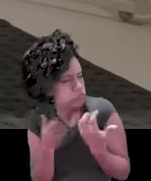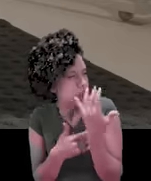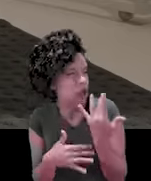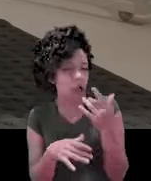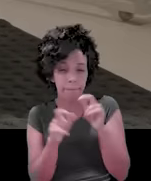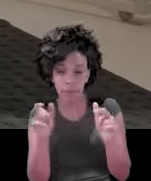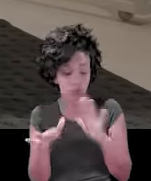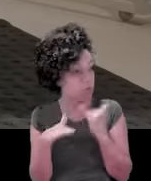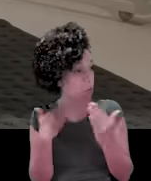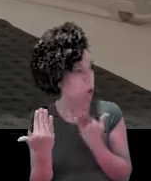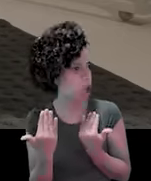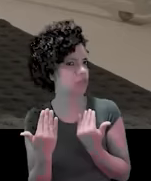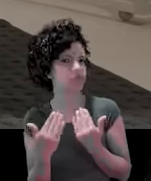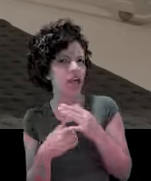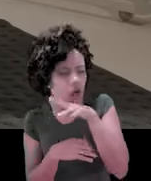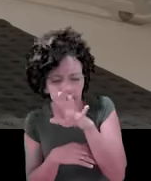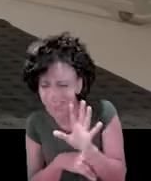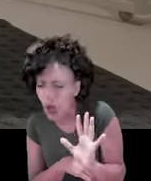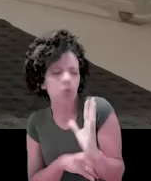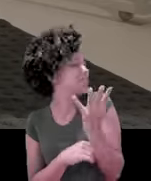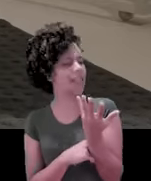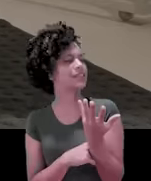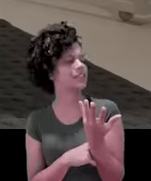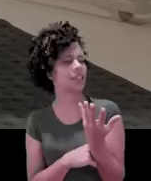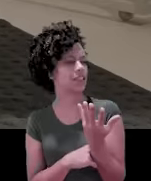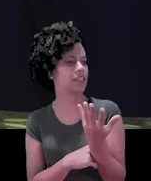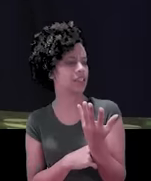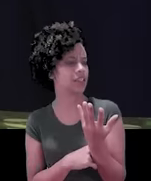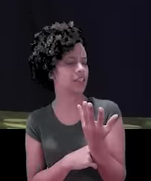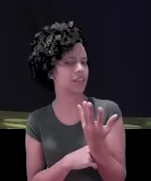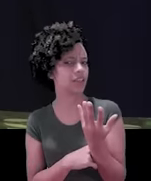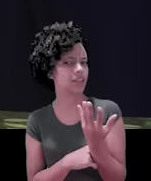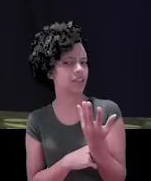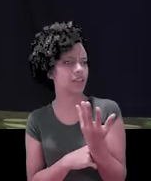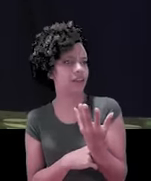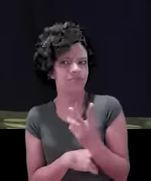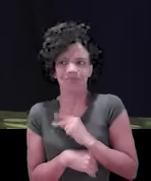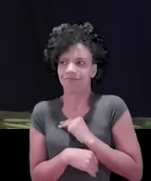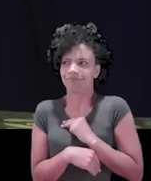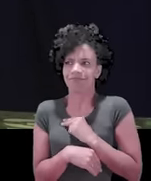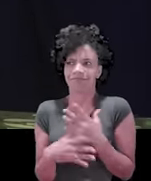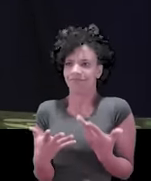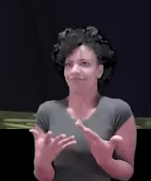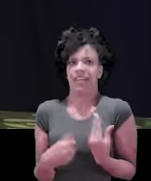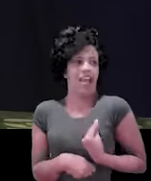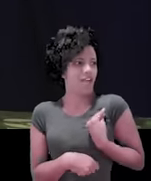pessoas morrem coisas ruins acontecem sim o cara